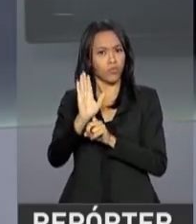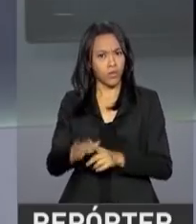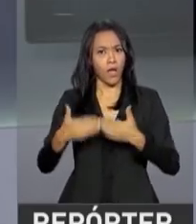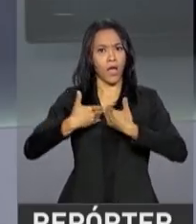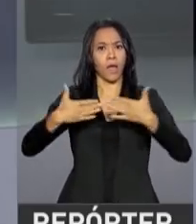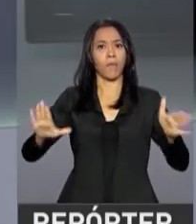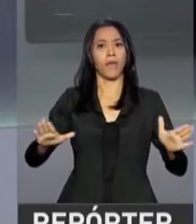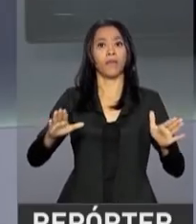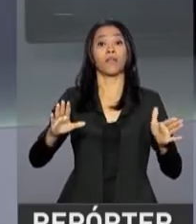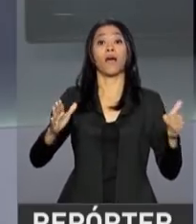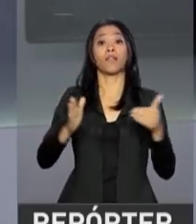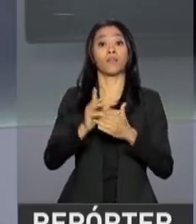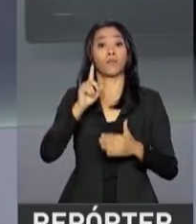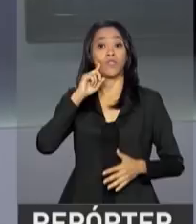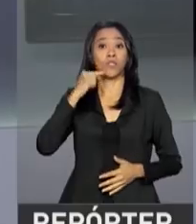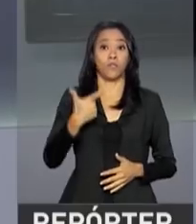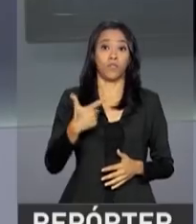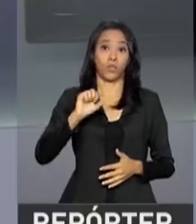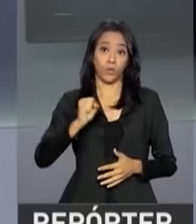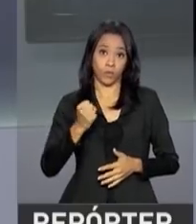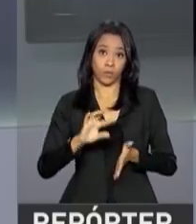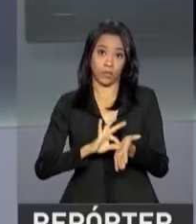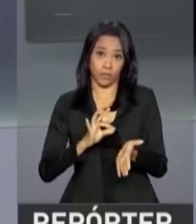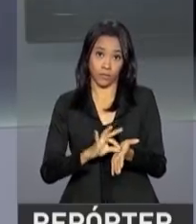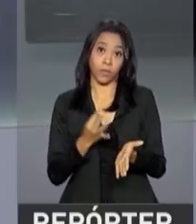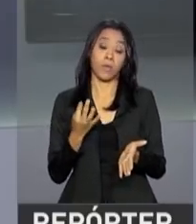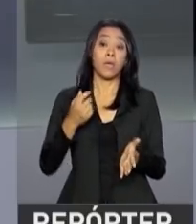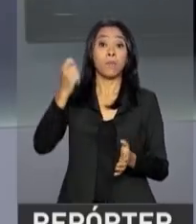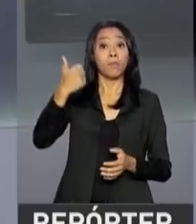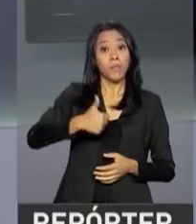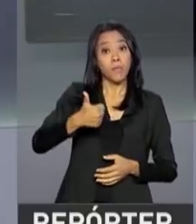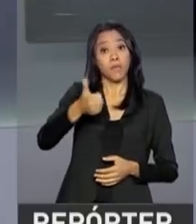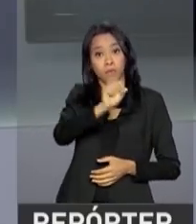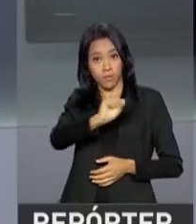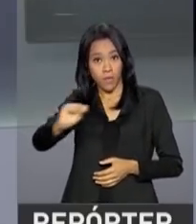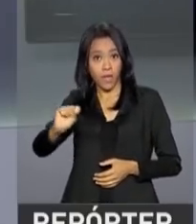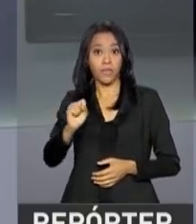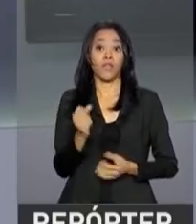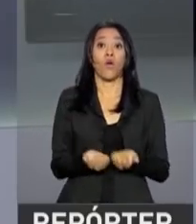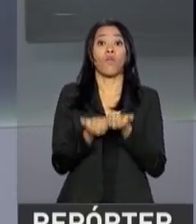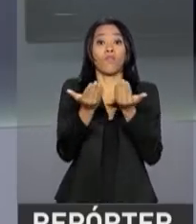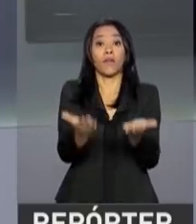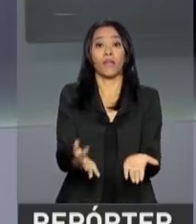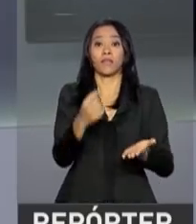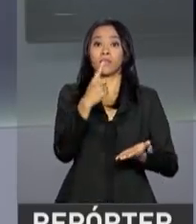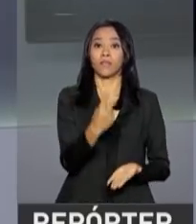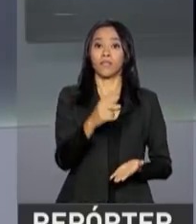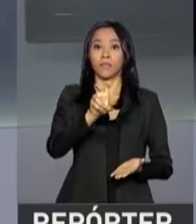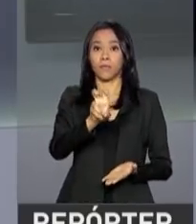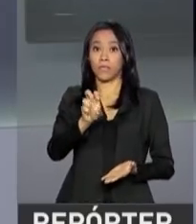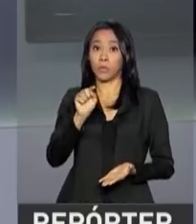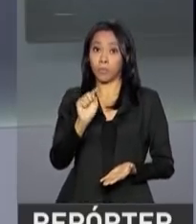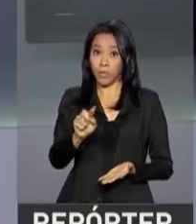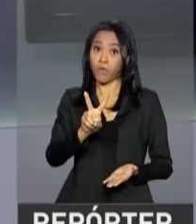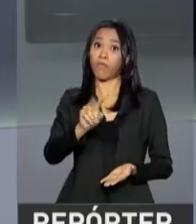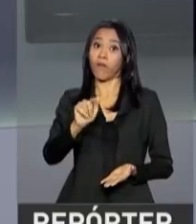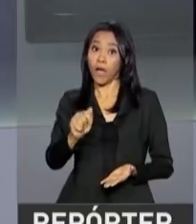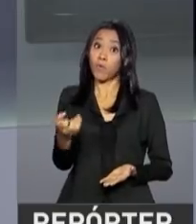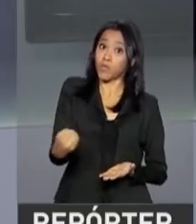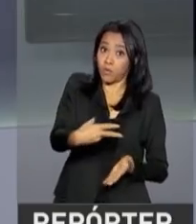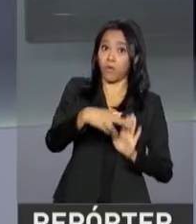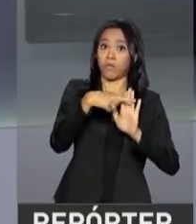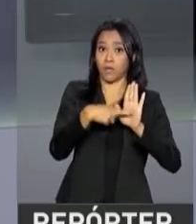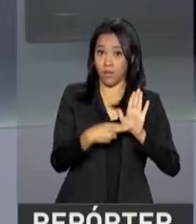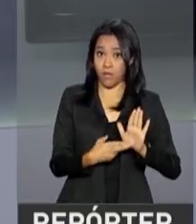abertas até o dia 28 de fevereiro para o primeiro semestre são oferecidas 155 mil vagas com as novas regras